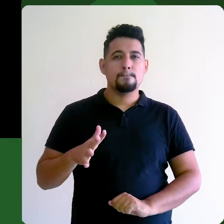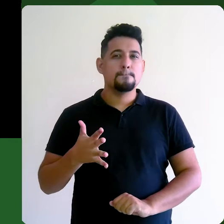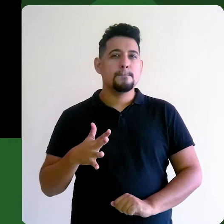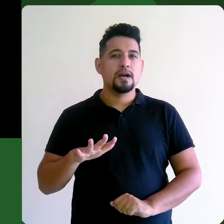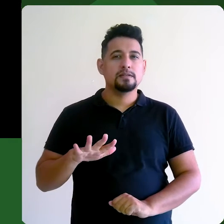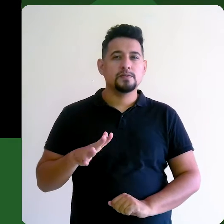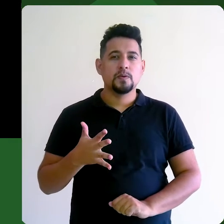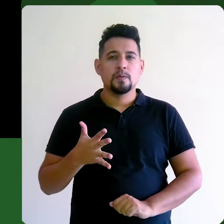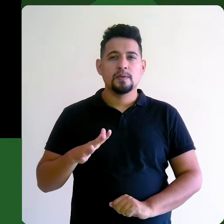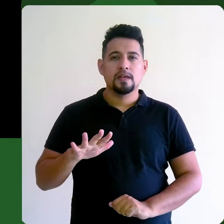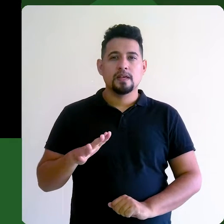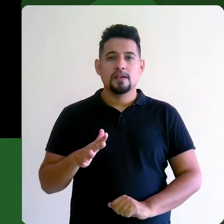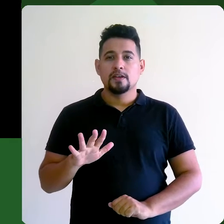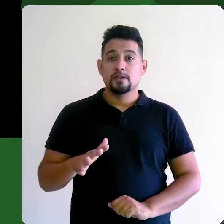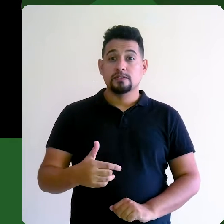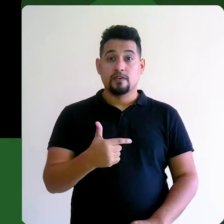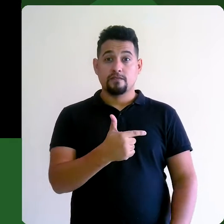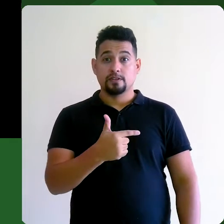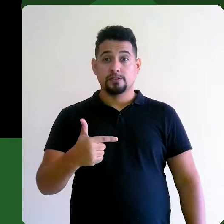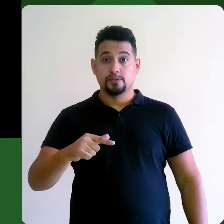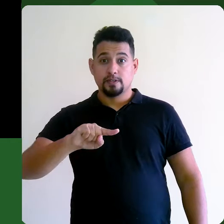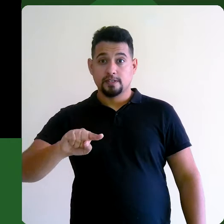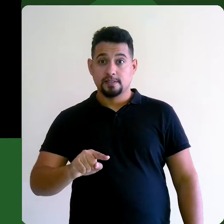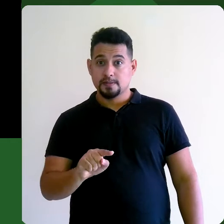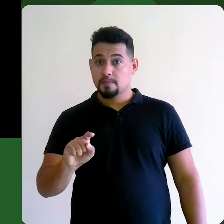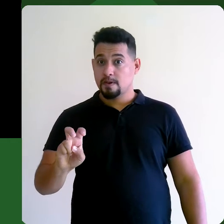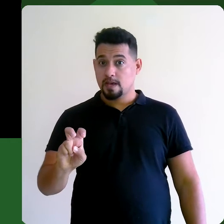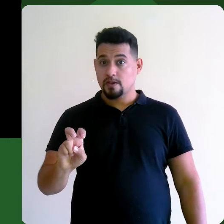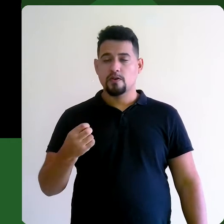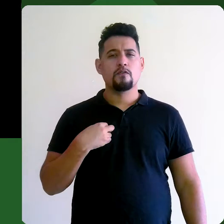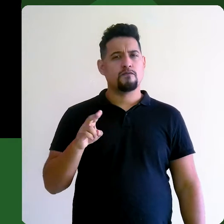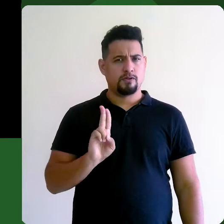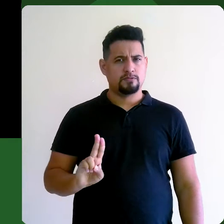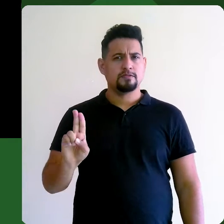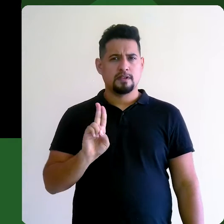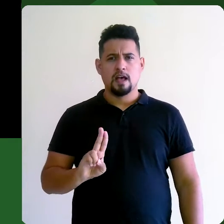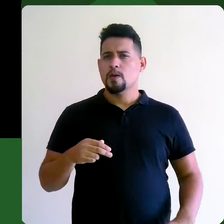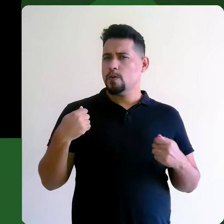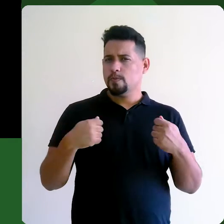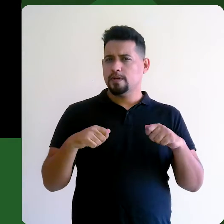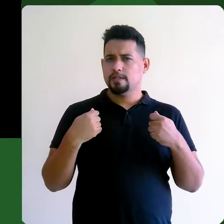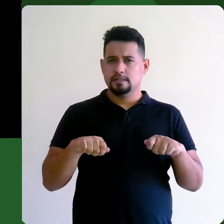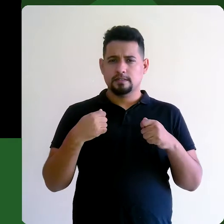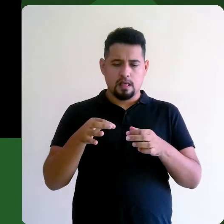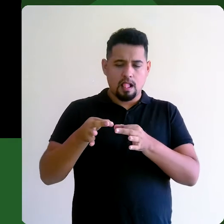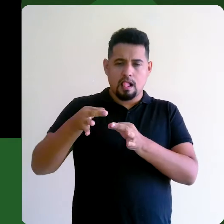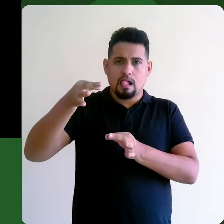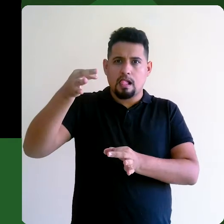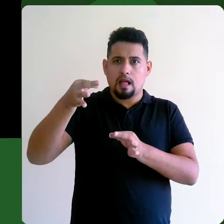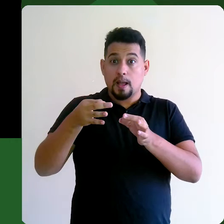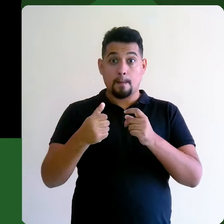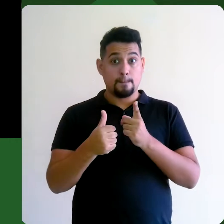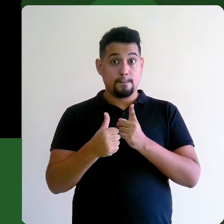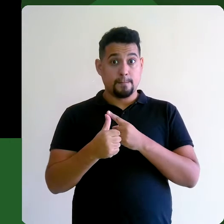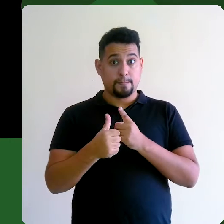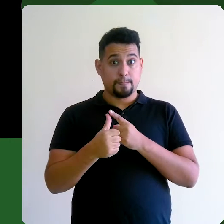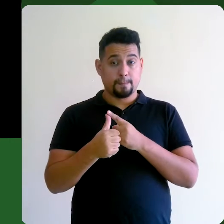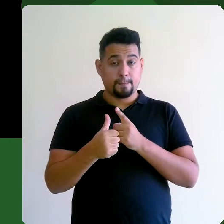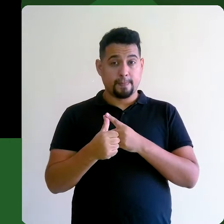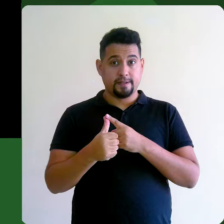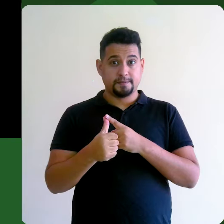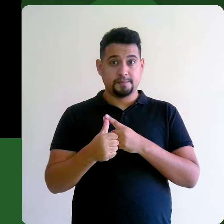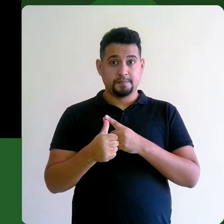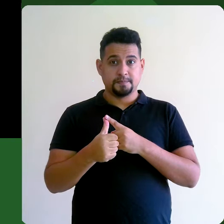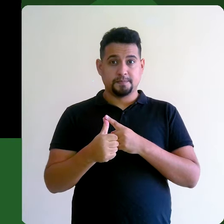Então, mais ou menos, vai ser esse 22,5, né, que eu vou utilizar aqui, que eu vou precisar de medida. Então, num